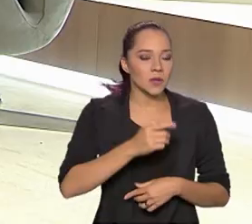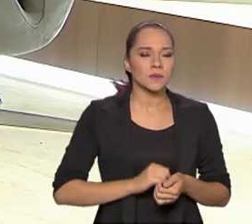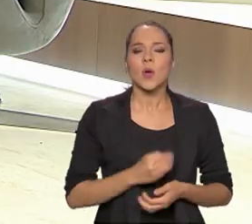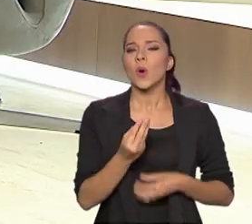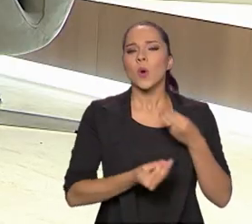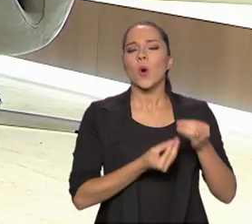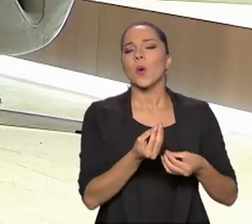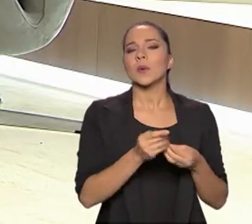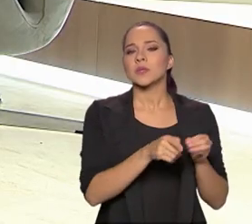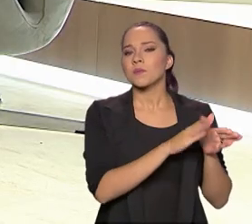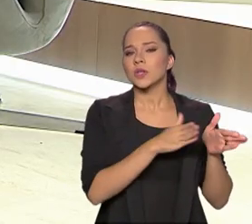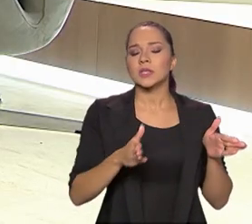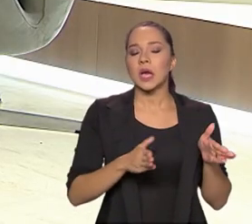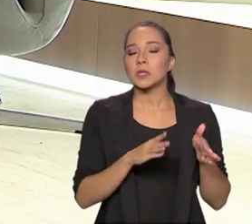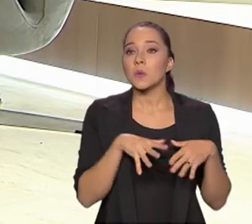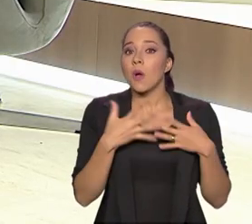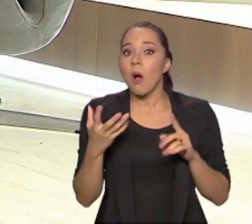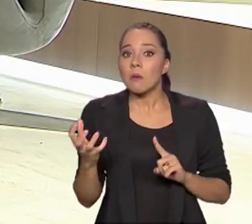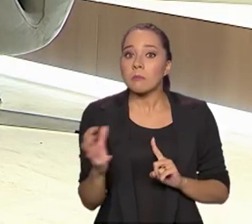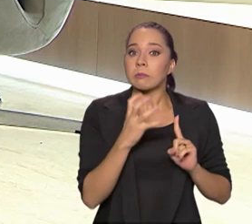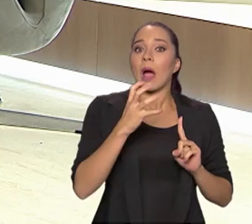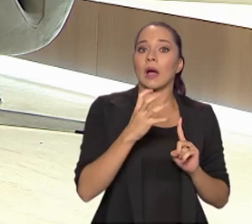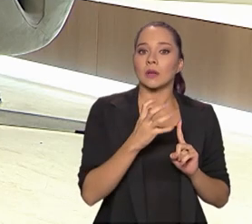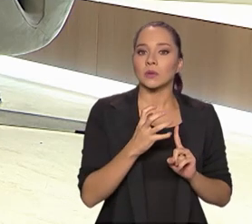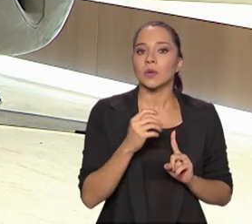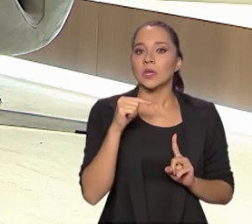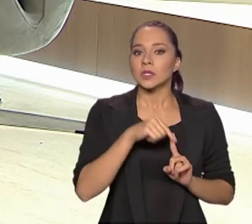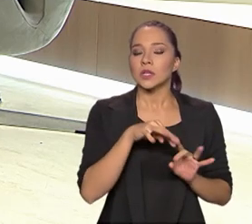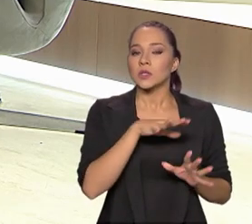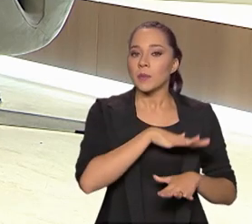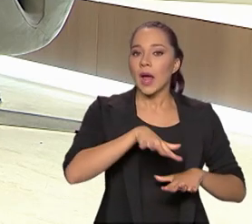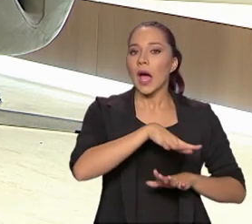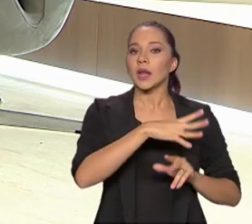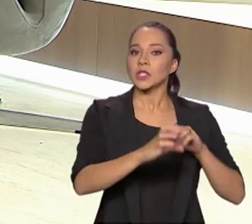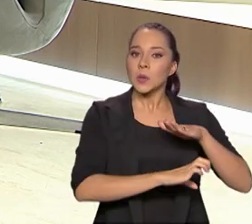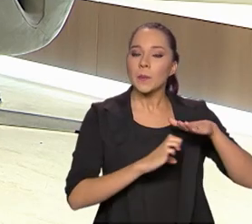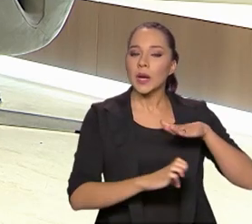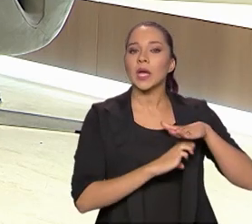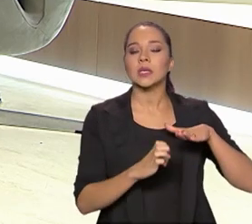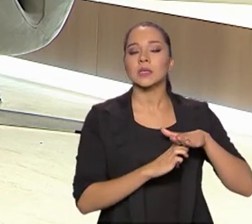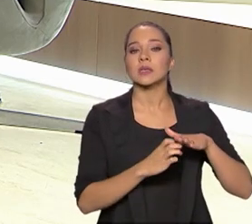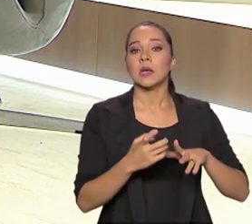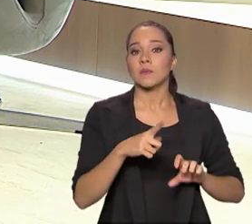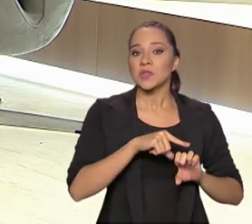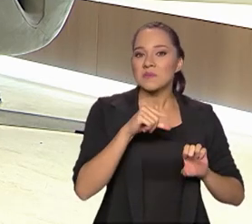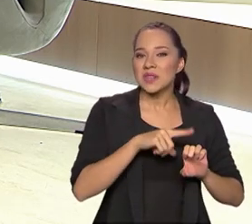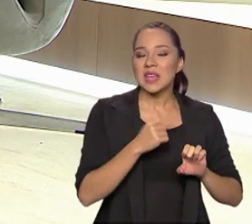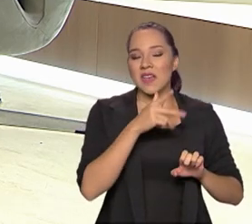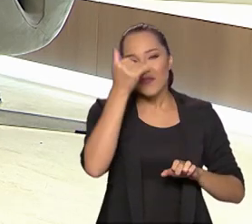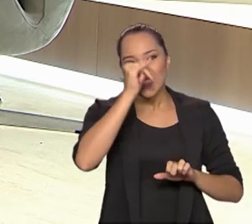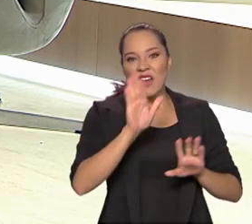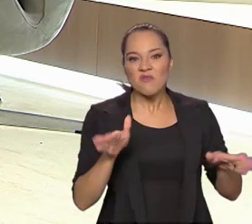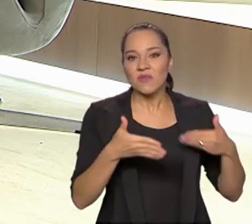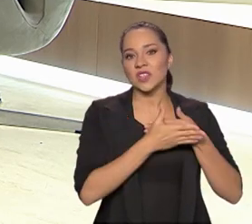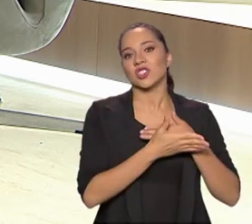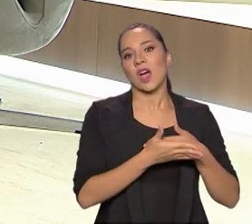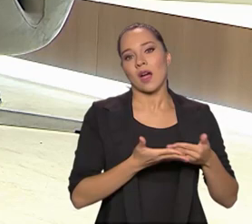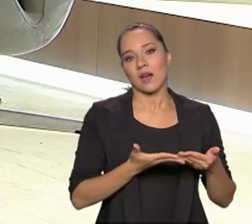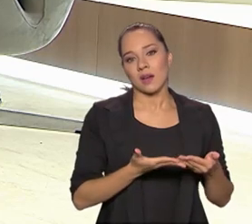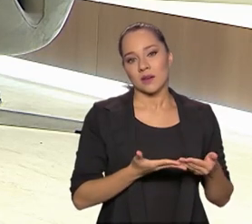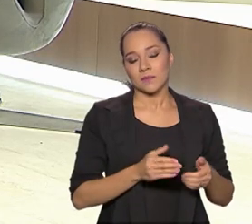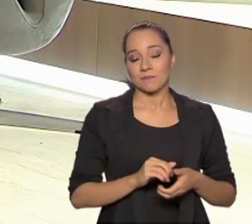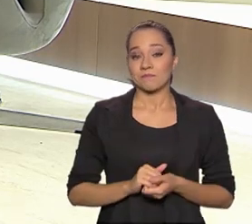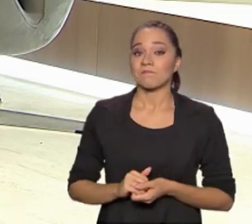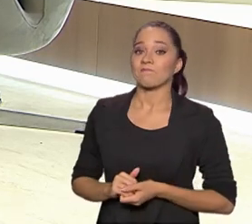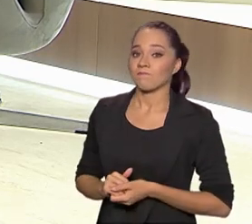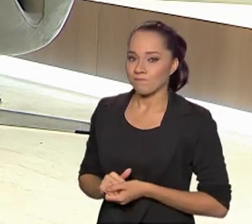que foi esse processo? Qual foi o impacto disso para o mundo empresarial, para os empresários, na verdade, não fecharem as portas, né?